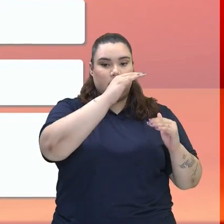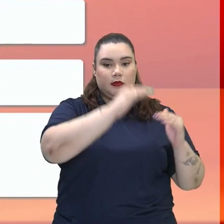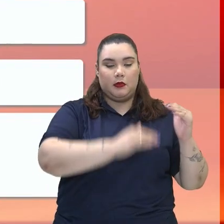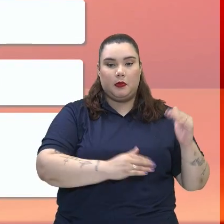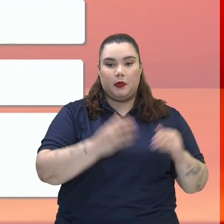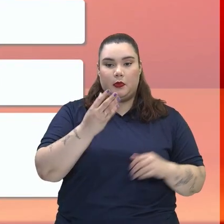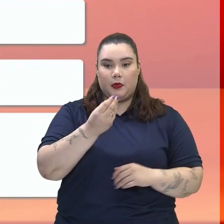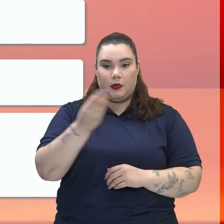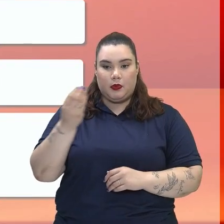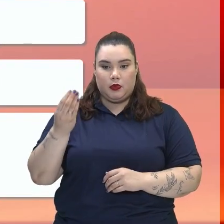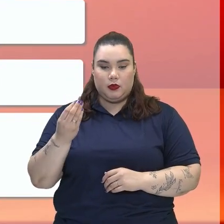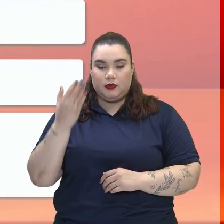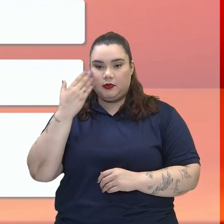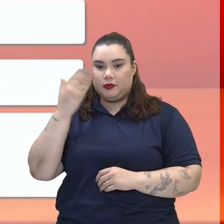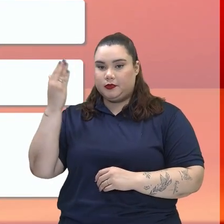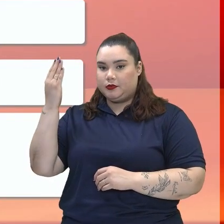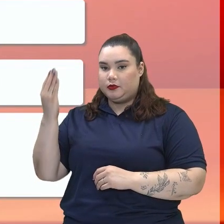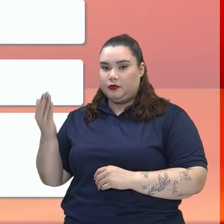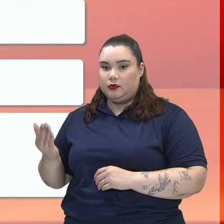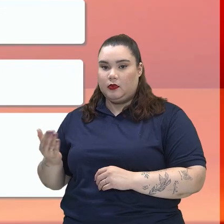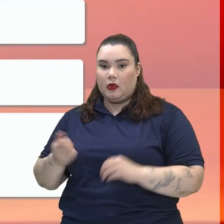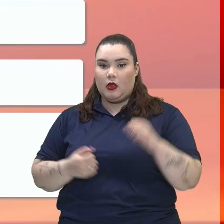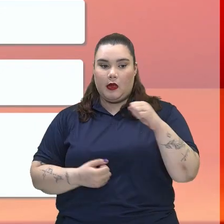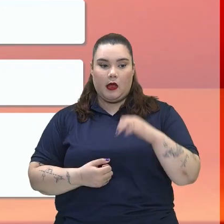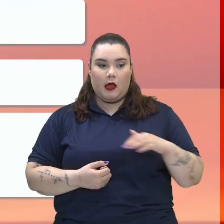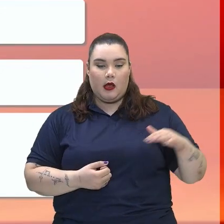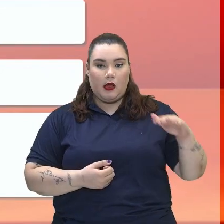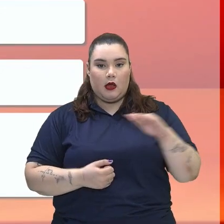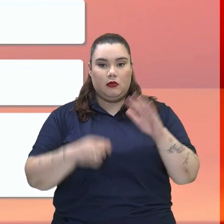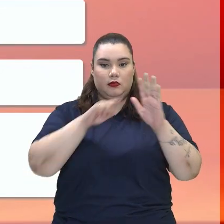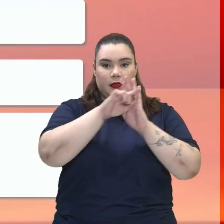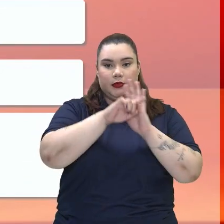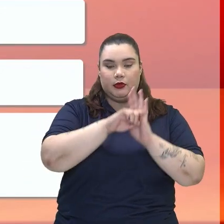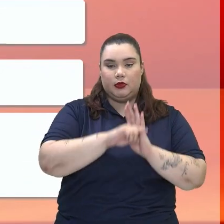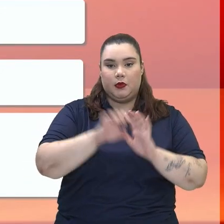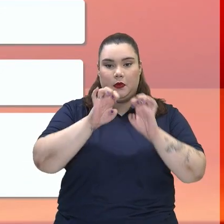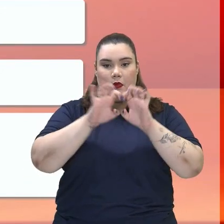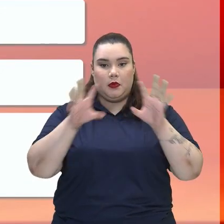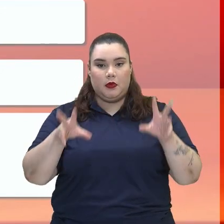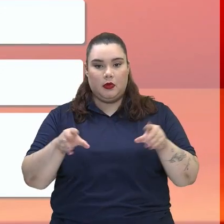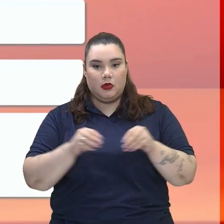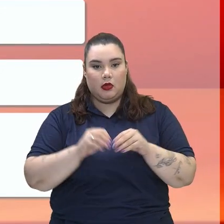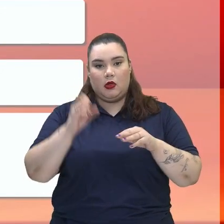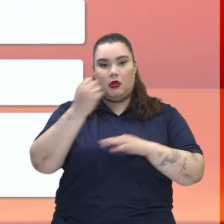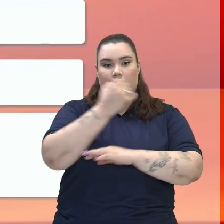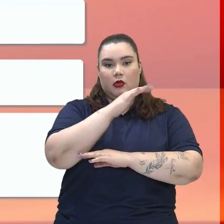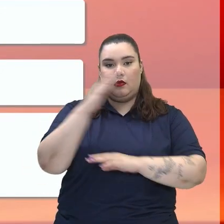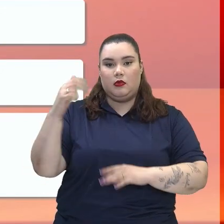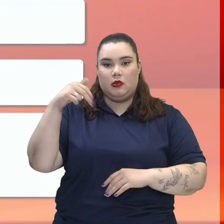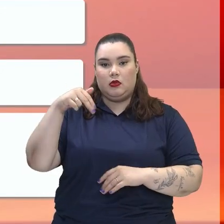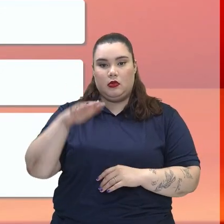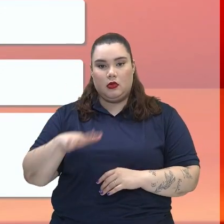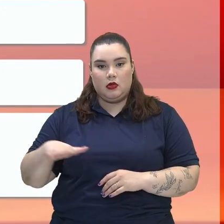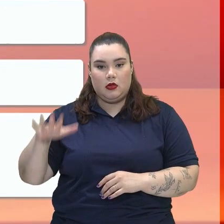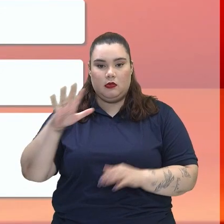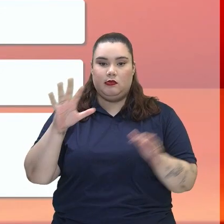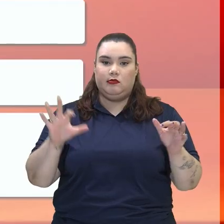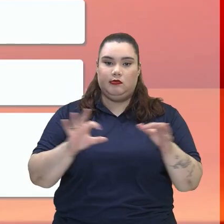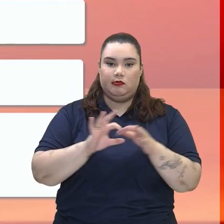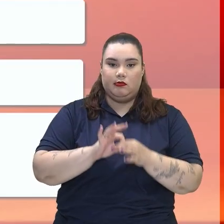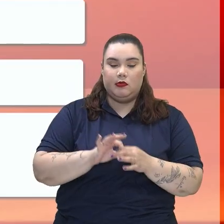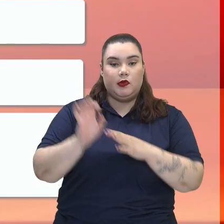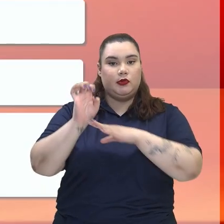então, 7 categorias, começando pela área de relevante interesse ecológico, a floresta nacional, que pode ser